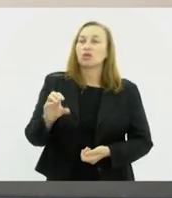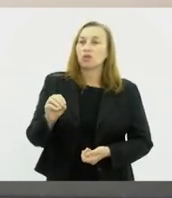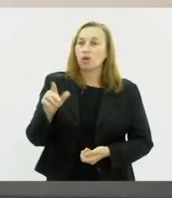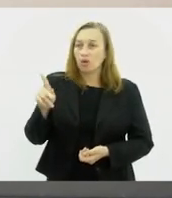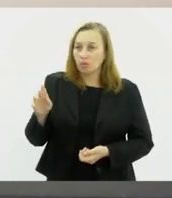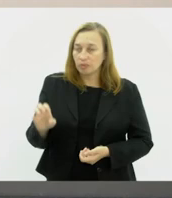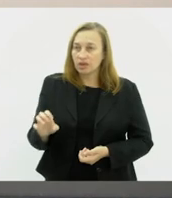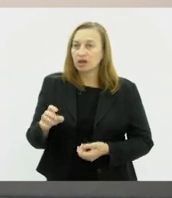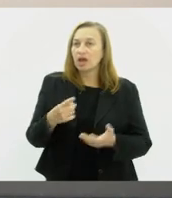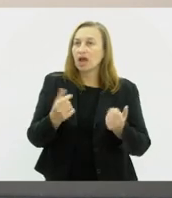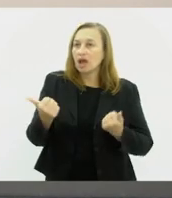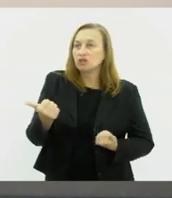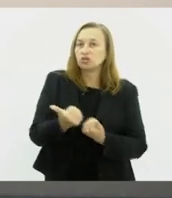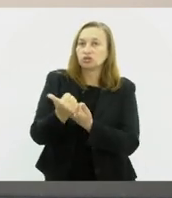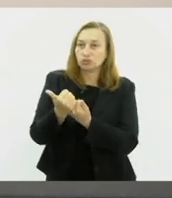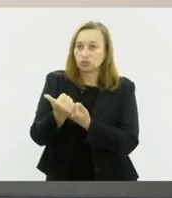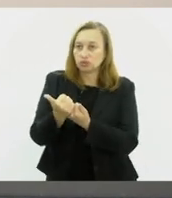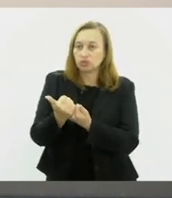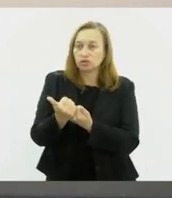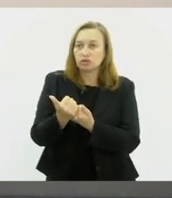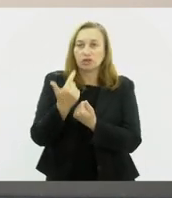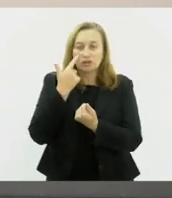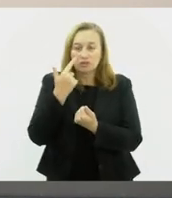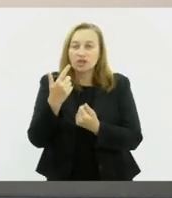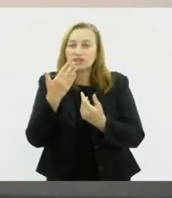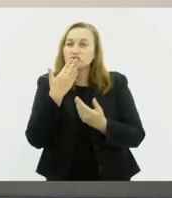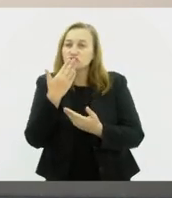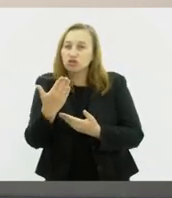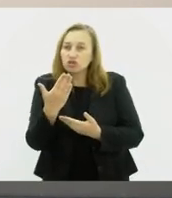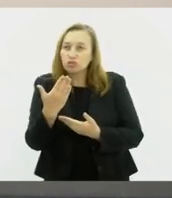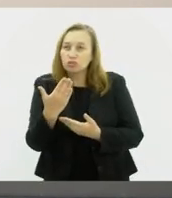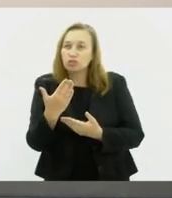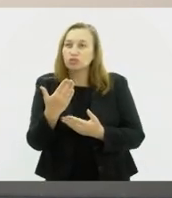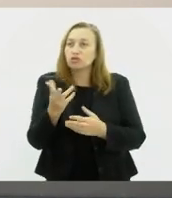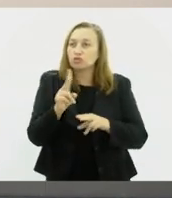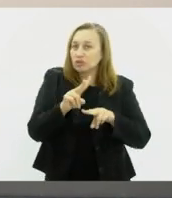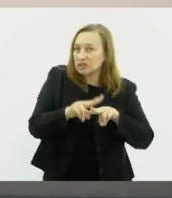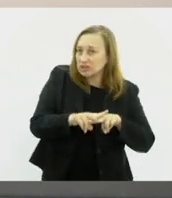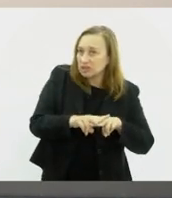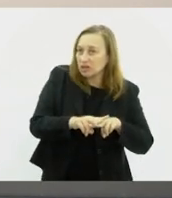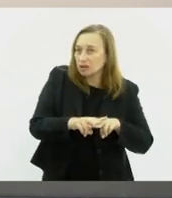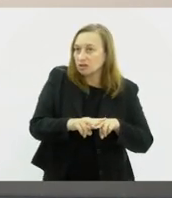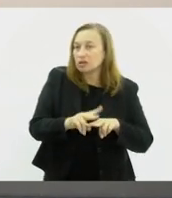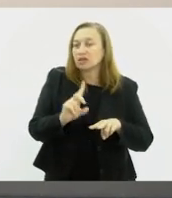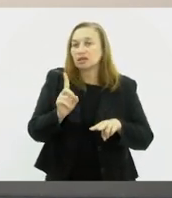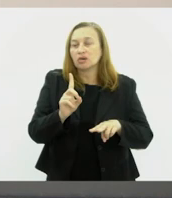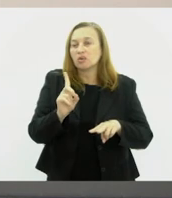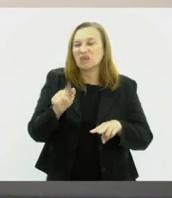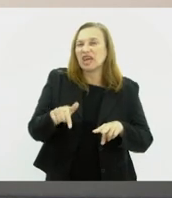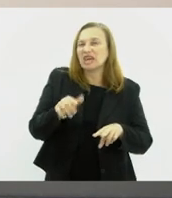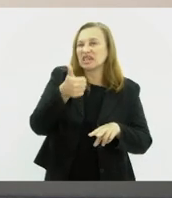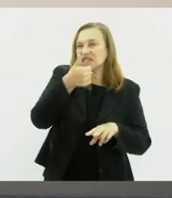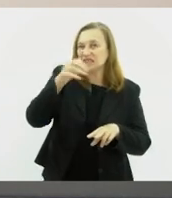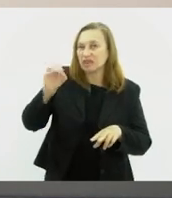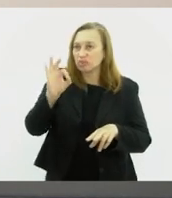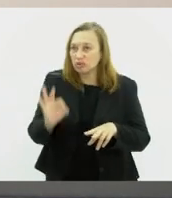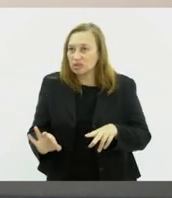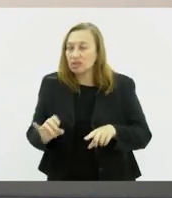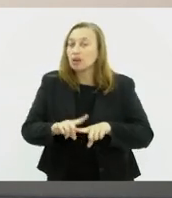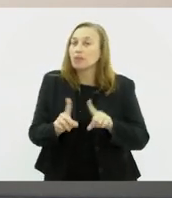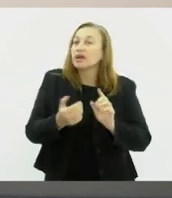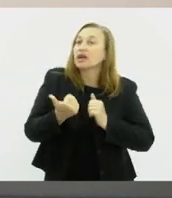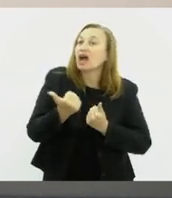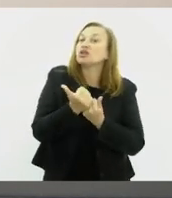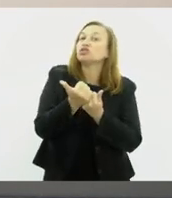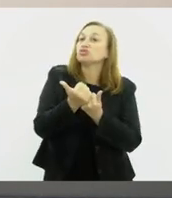nos ajuda a mitigar esse tipo de ocorrência tá Não que seja 100% mitigado mas ajuda